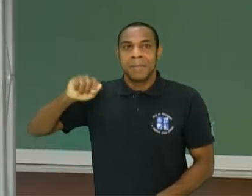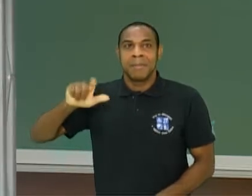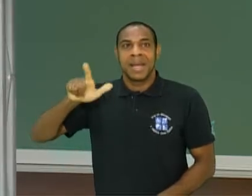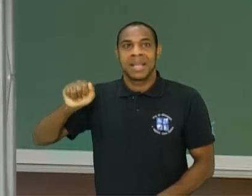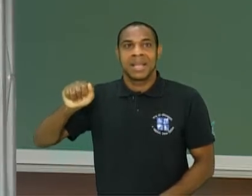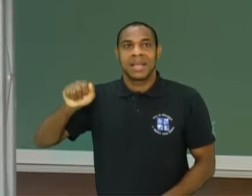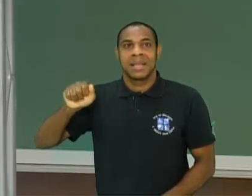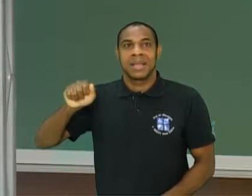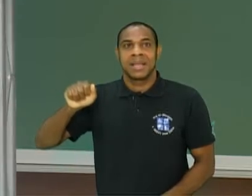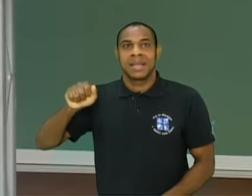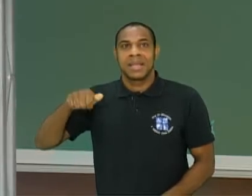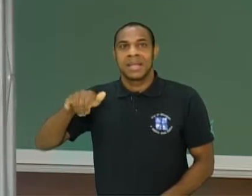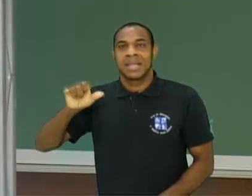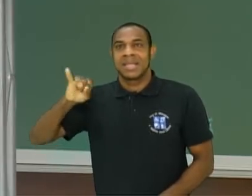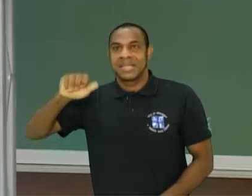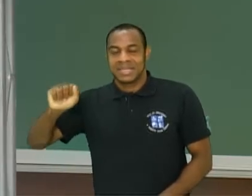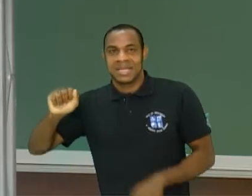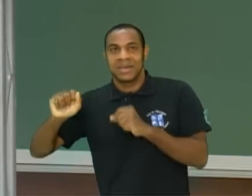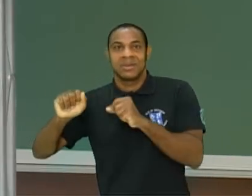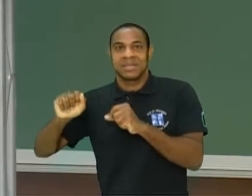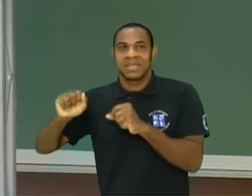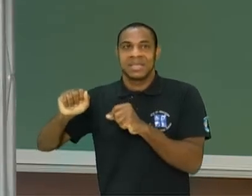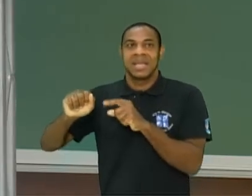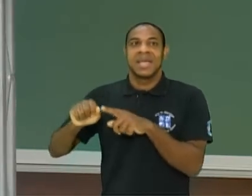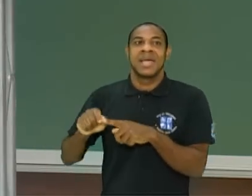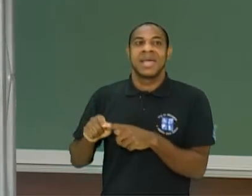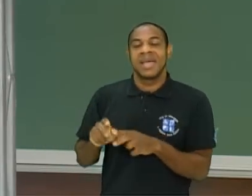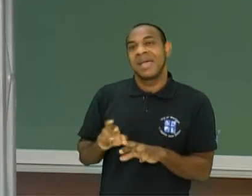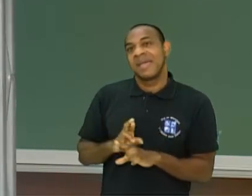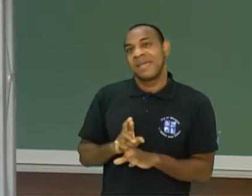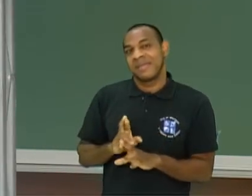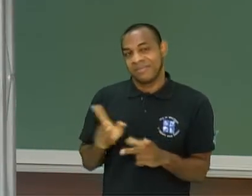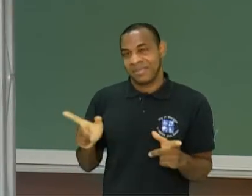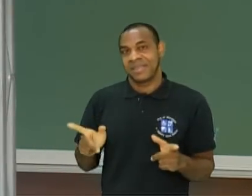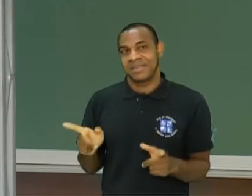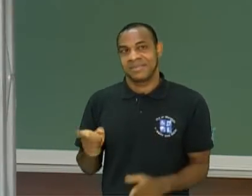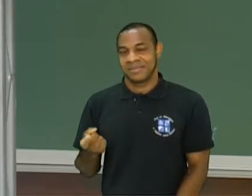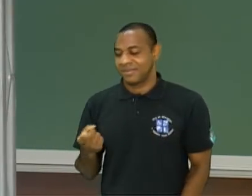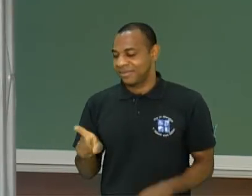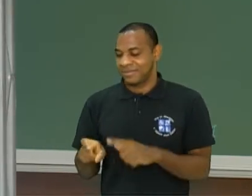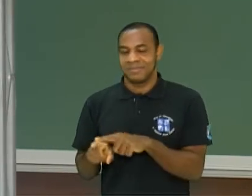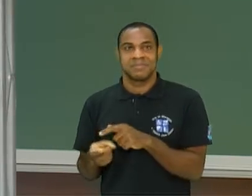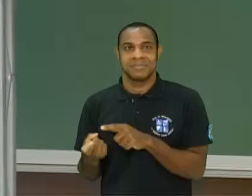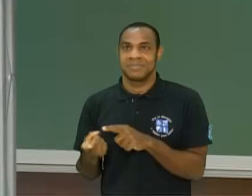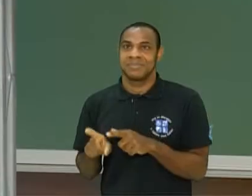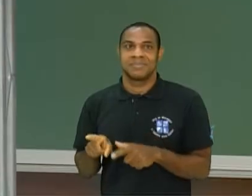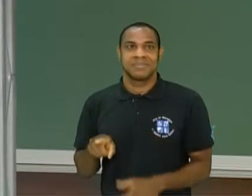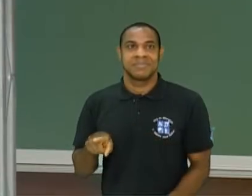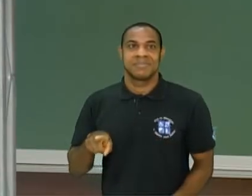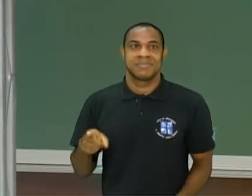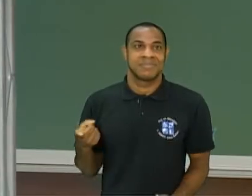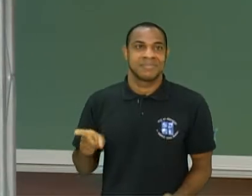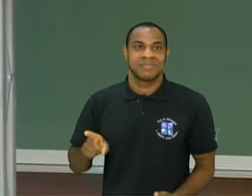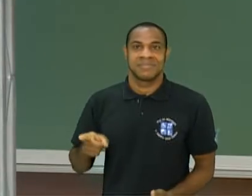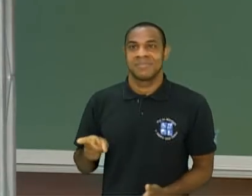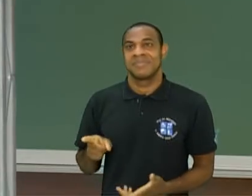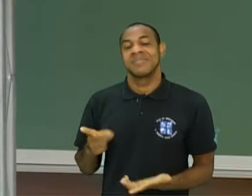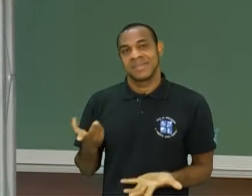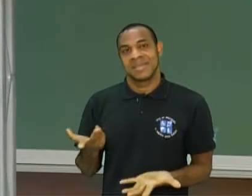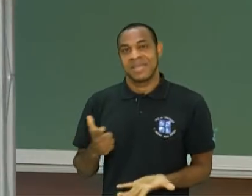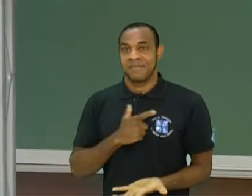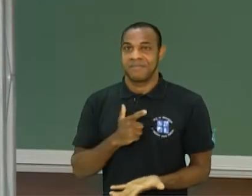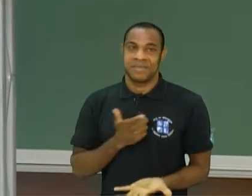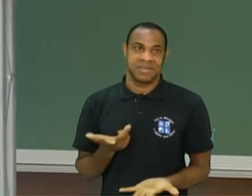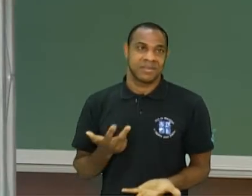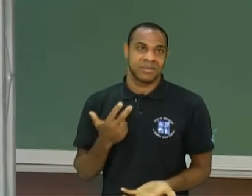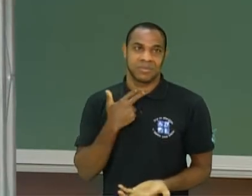moralmente falando, aqui, esse aceno não é bem visto. But you can point with your thumb. Mas você